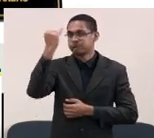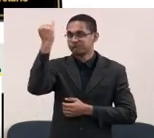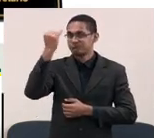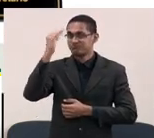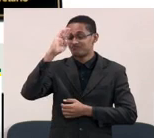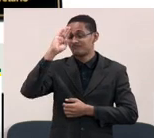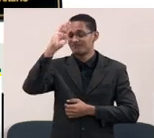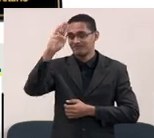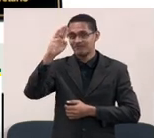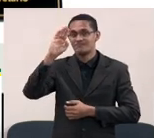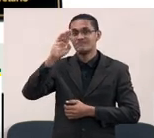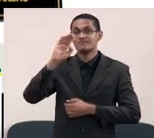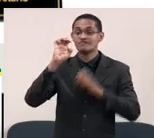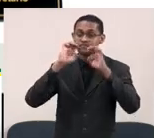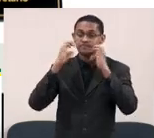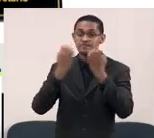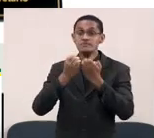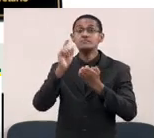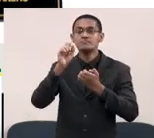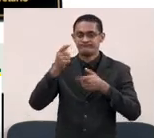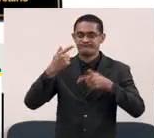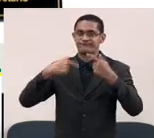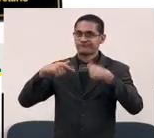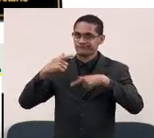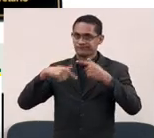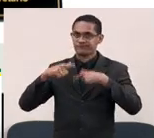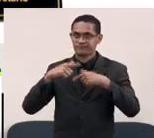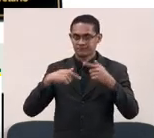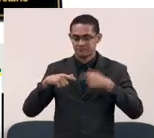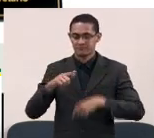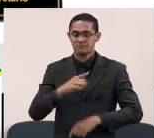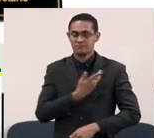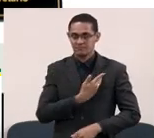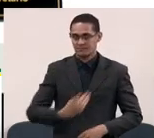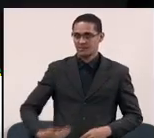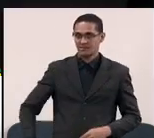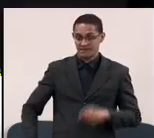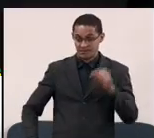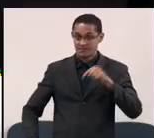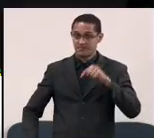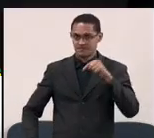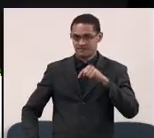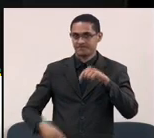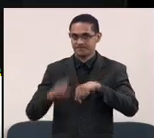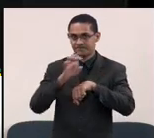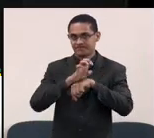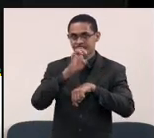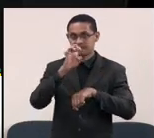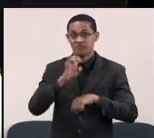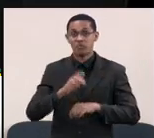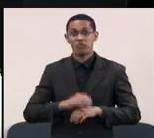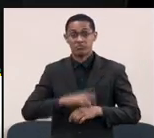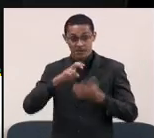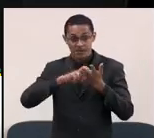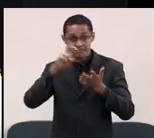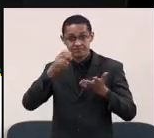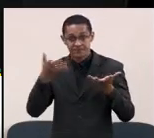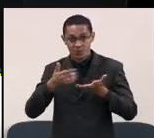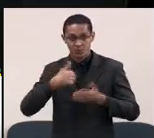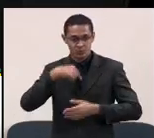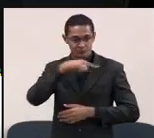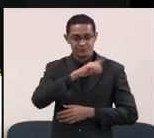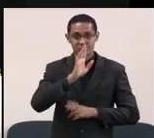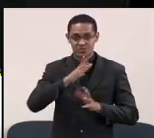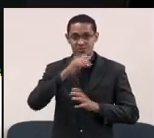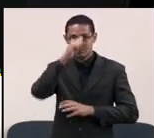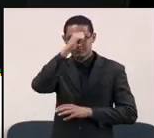em relação à questão da gestão pública no estado do Amapá. Hoje, pela manhã, participei lá na